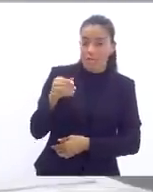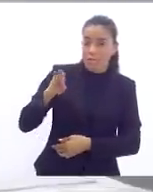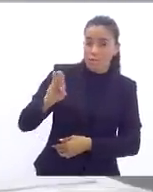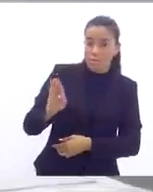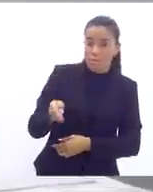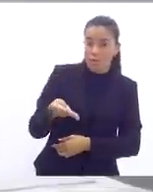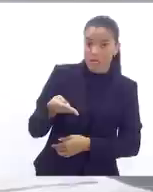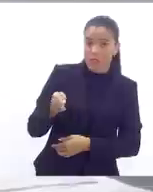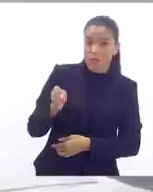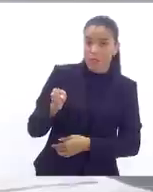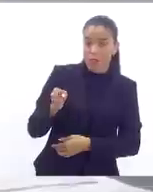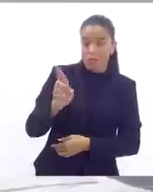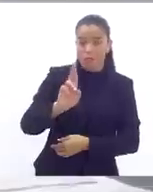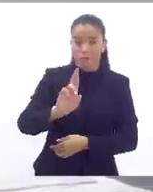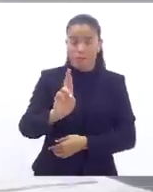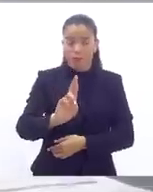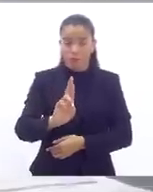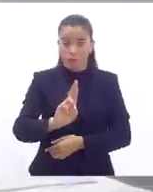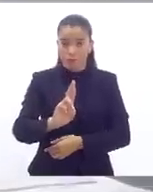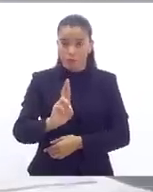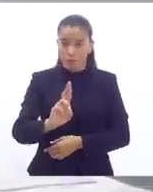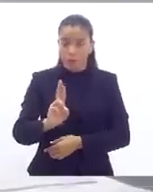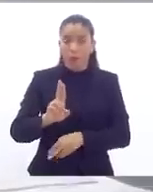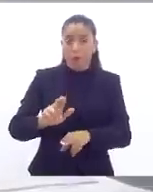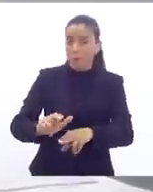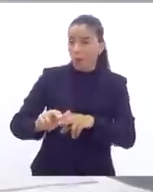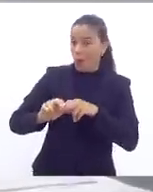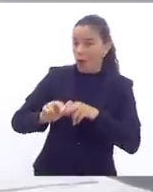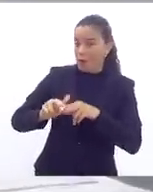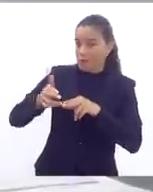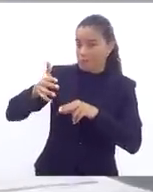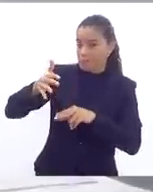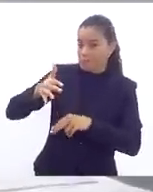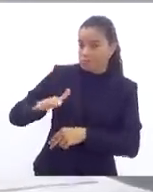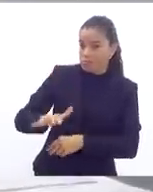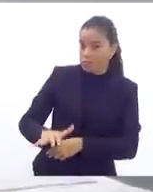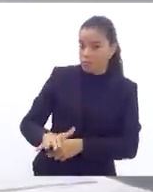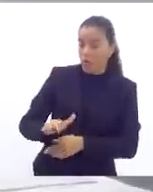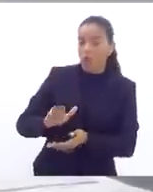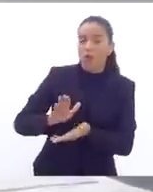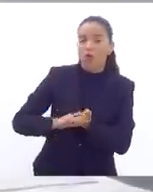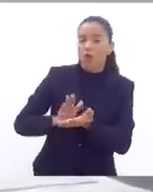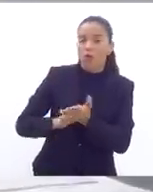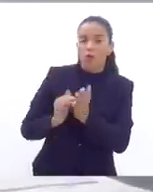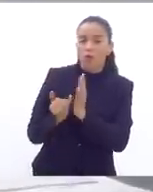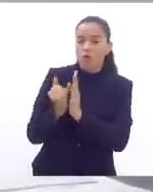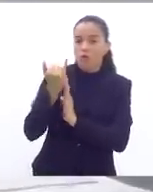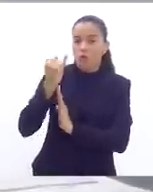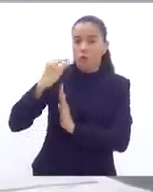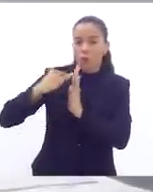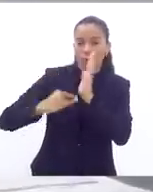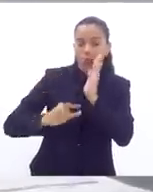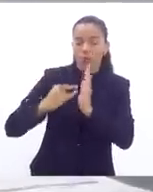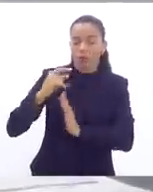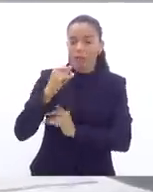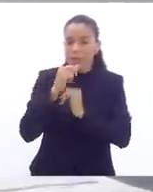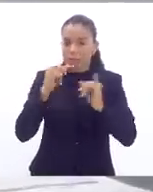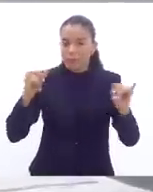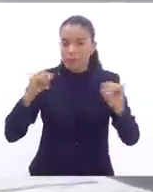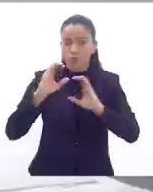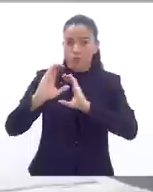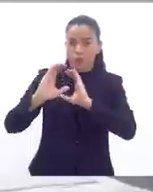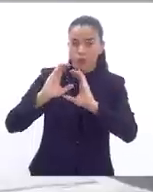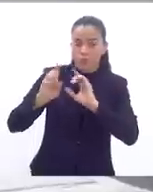bilhões de reais função das reduções das alíquotas de energia telecomunicações